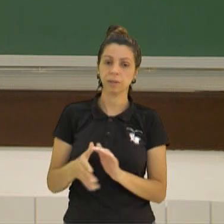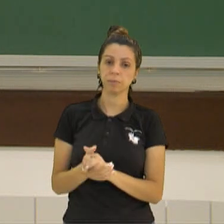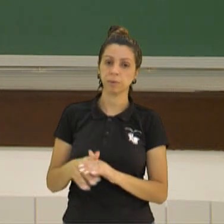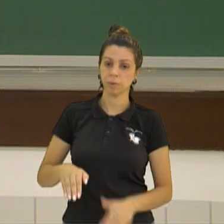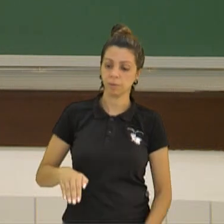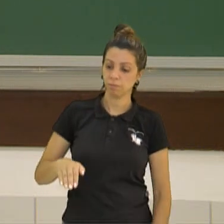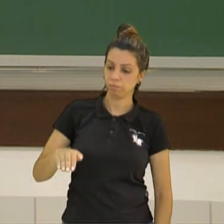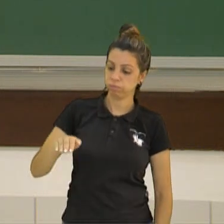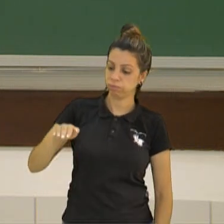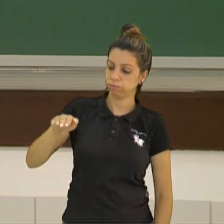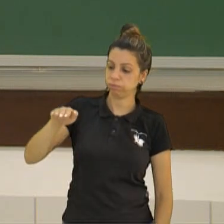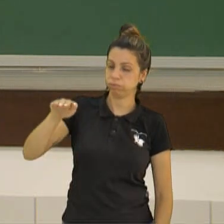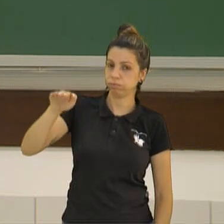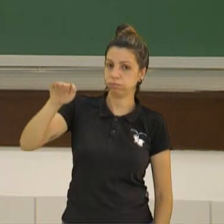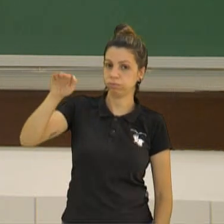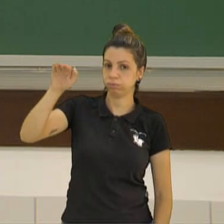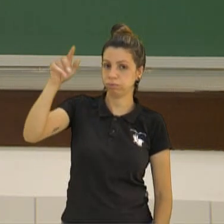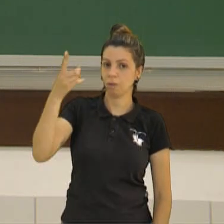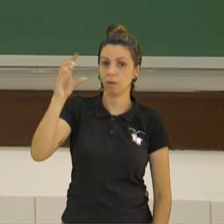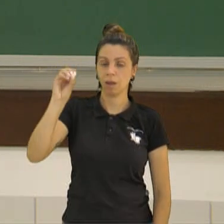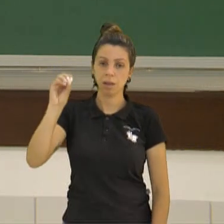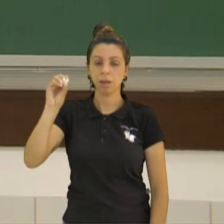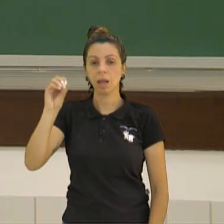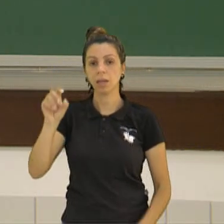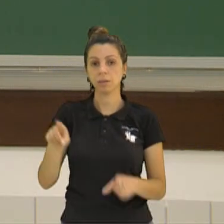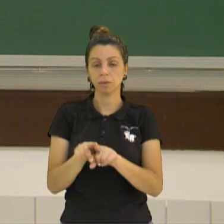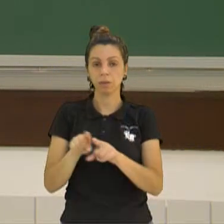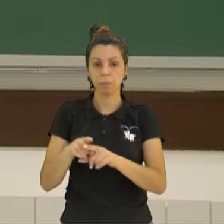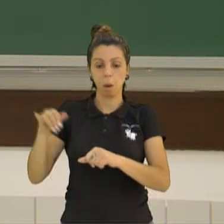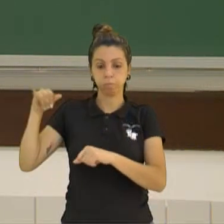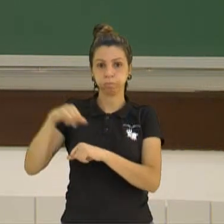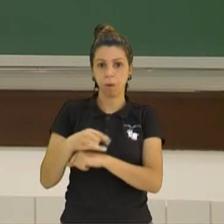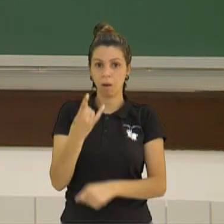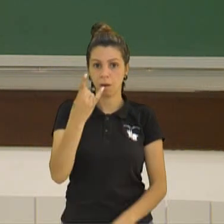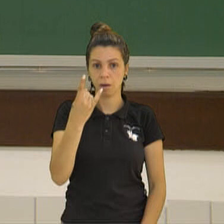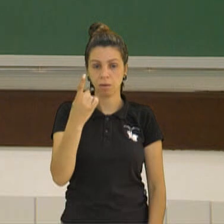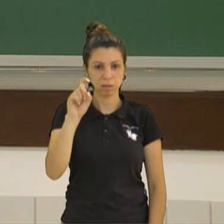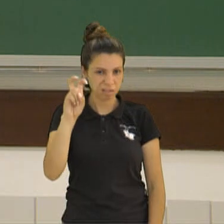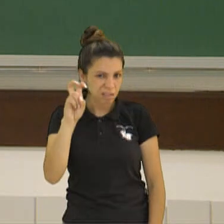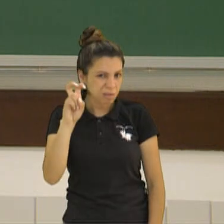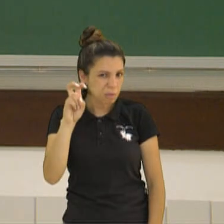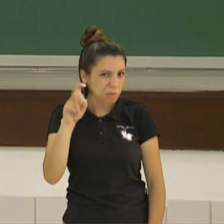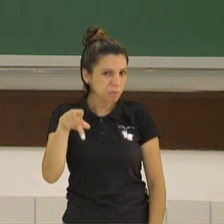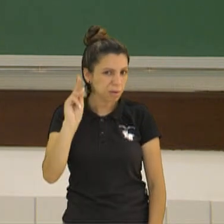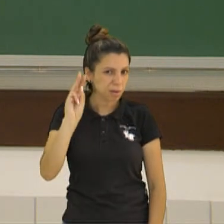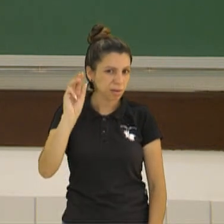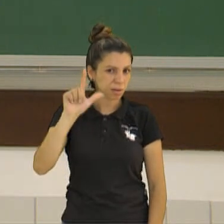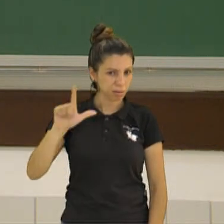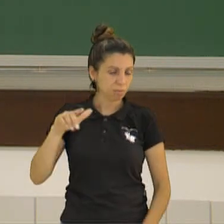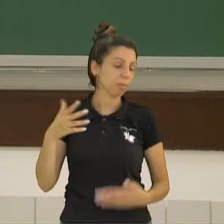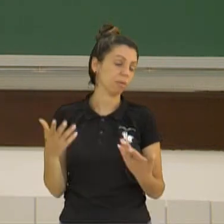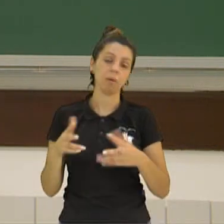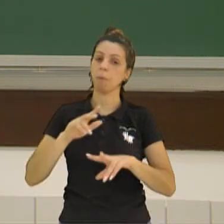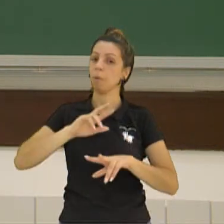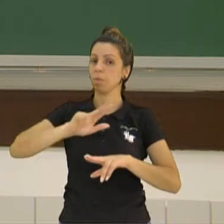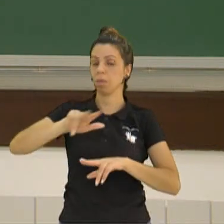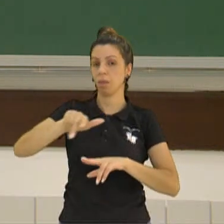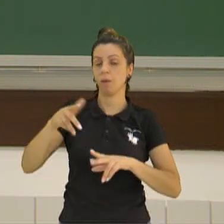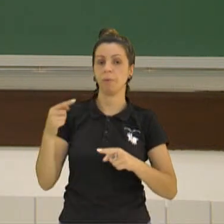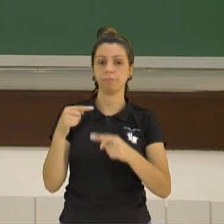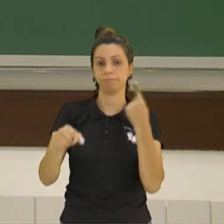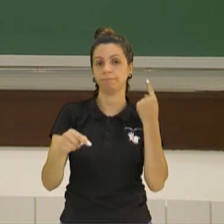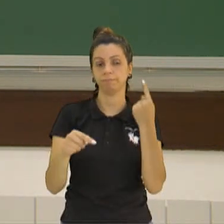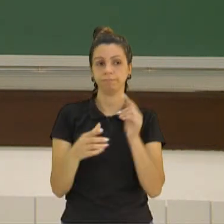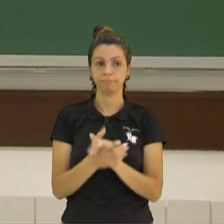centímetros, eu engordo 5 quilos? Será que isso é constante? Não. Então, essas grandezas não são proporcionais.